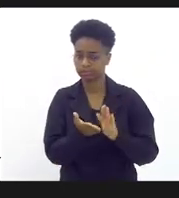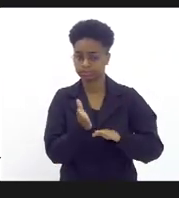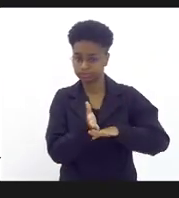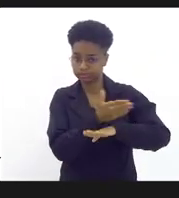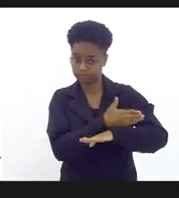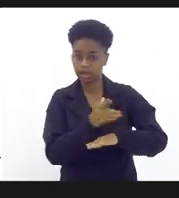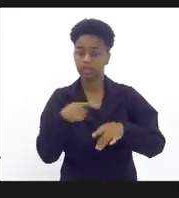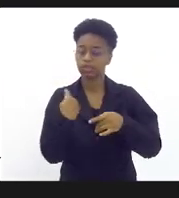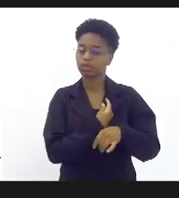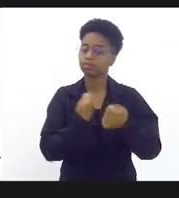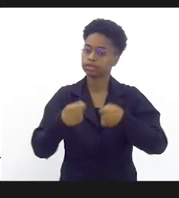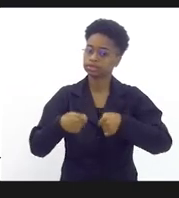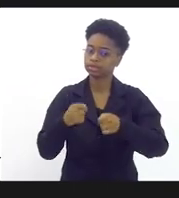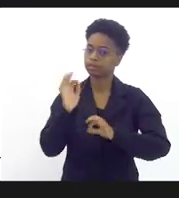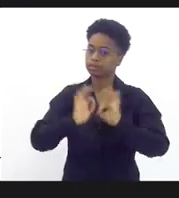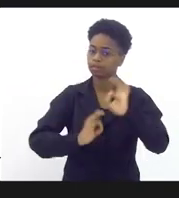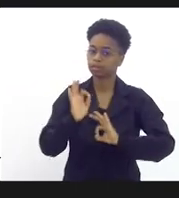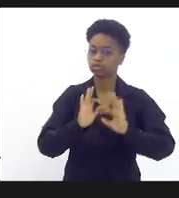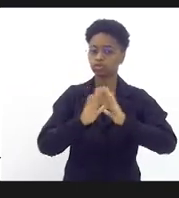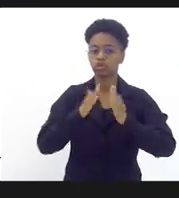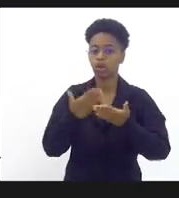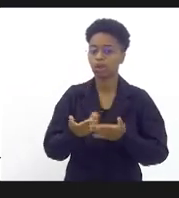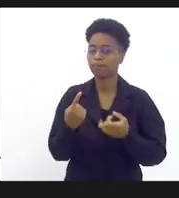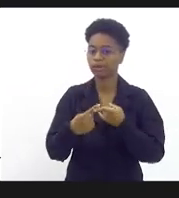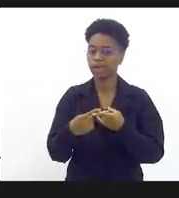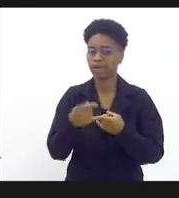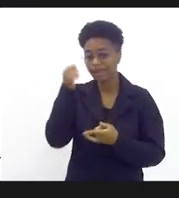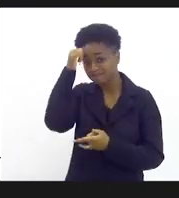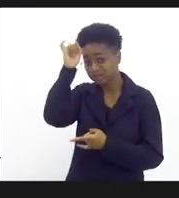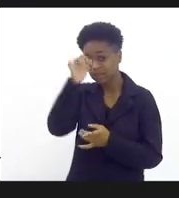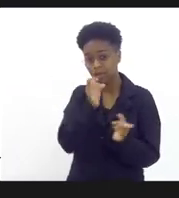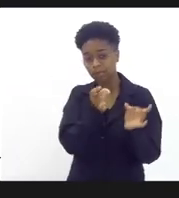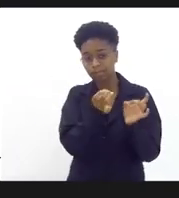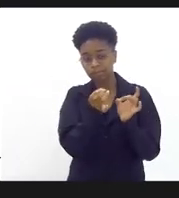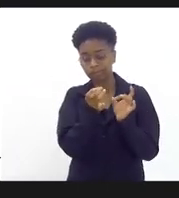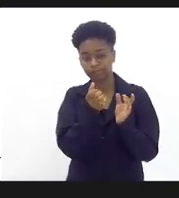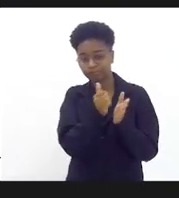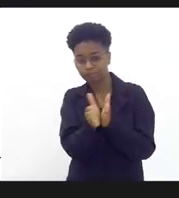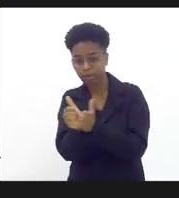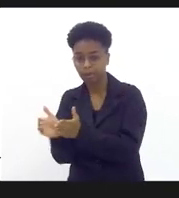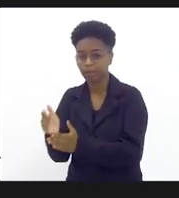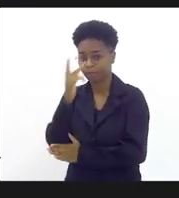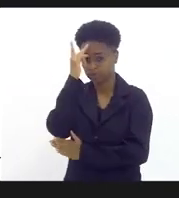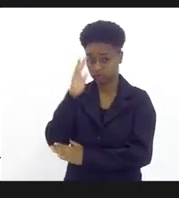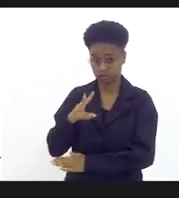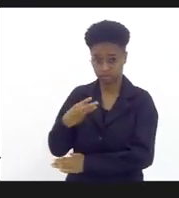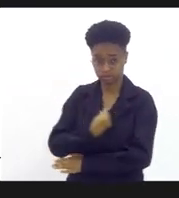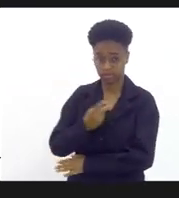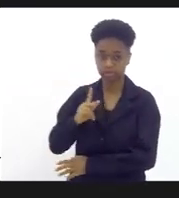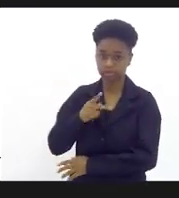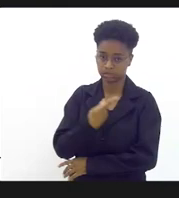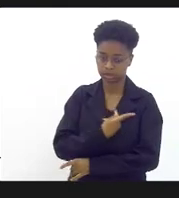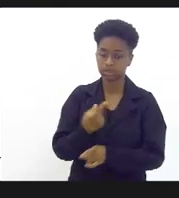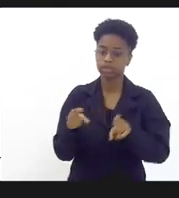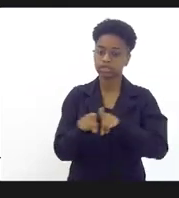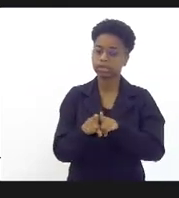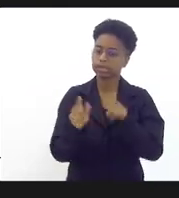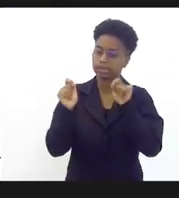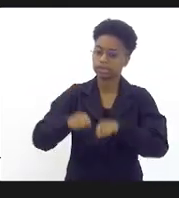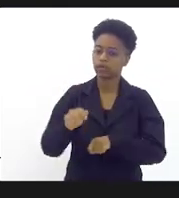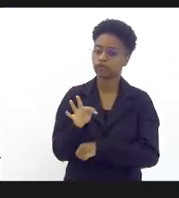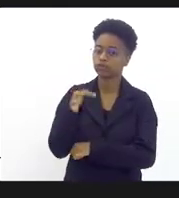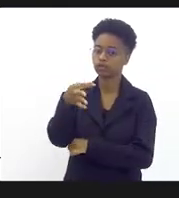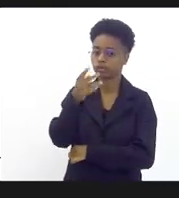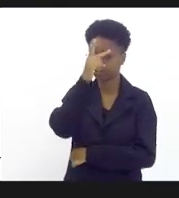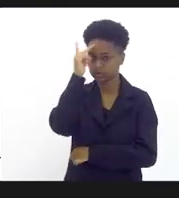prepare um ambiente da escola para que ele não seja um expulsor de pessoas travestis e transexuais, para que elas possam